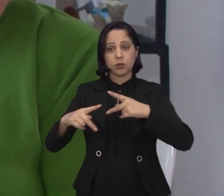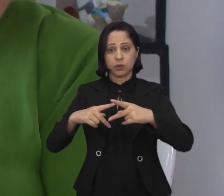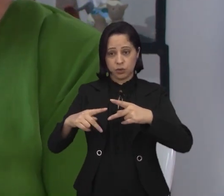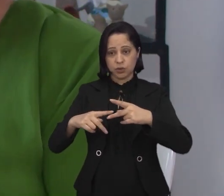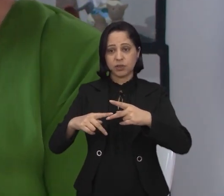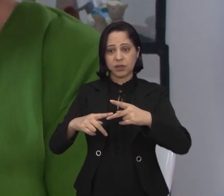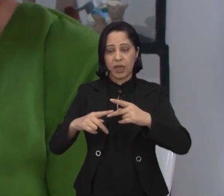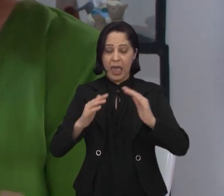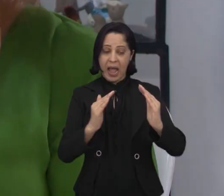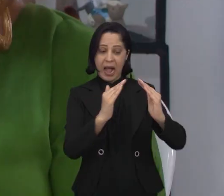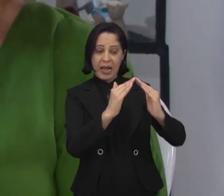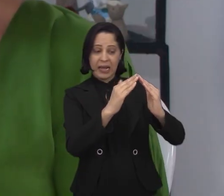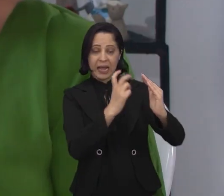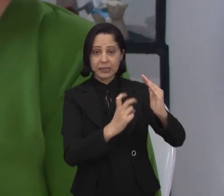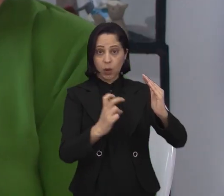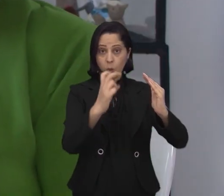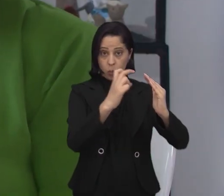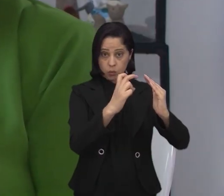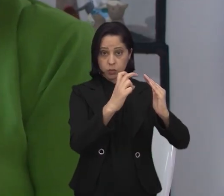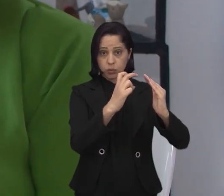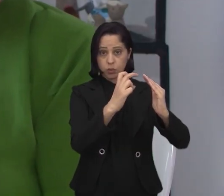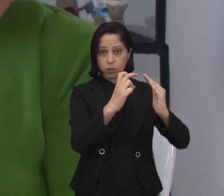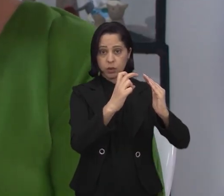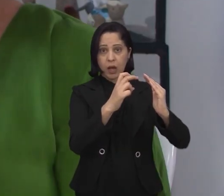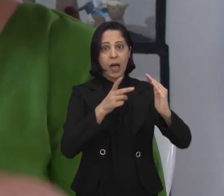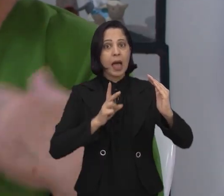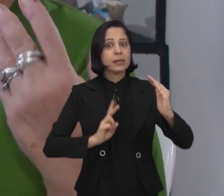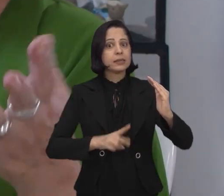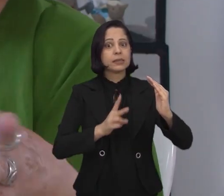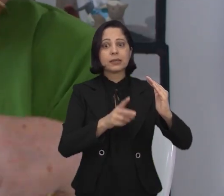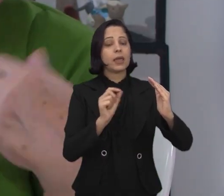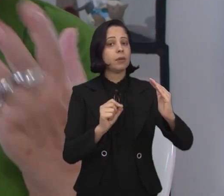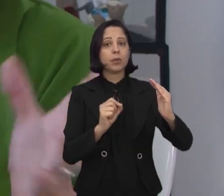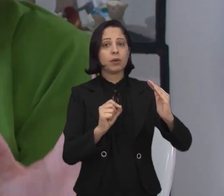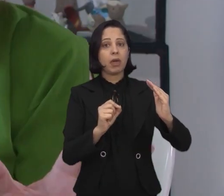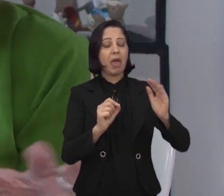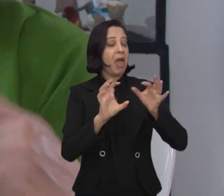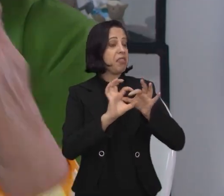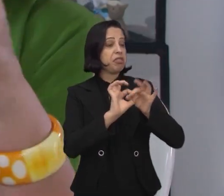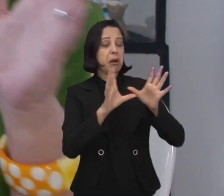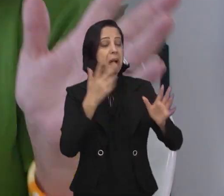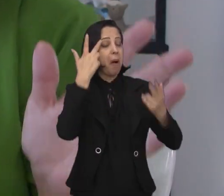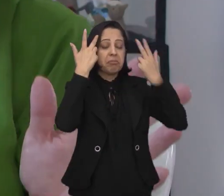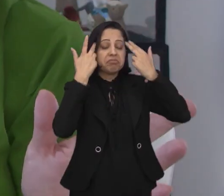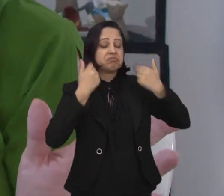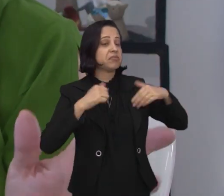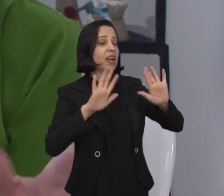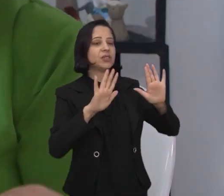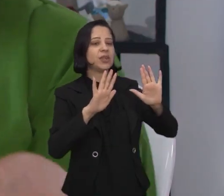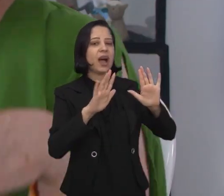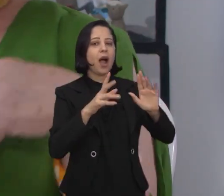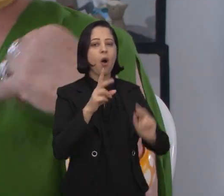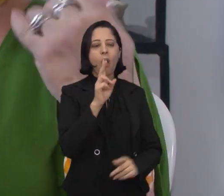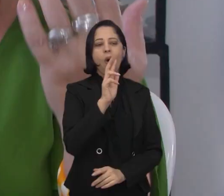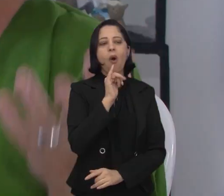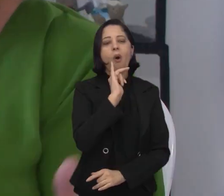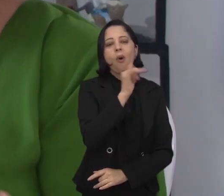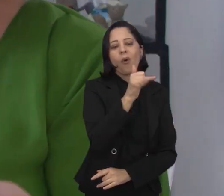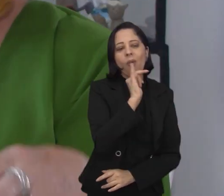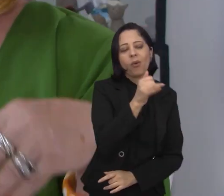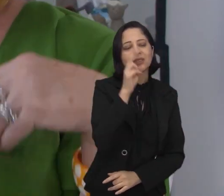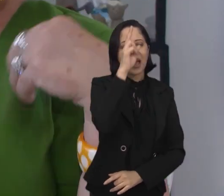cidade de São José dos Campos, né, também numa casa de cultura, isso vai rolando e espontaneamente, né?